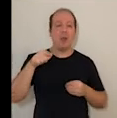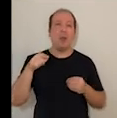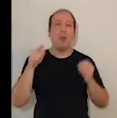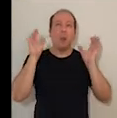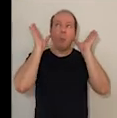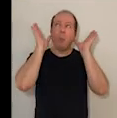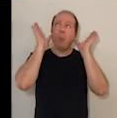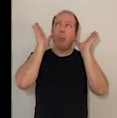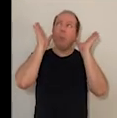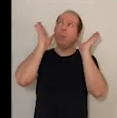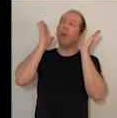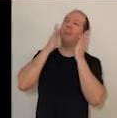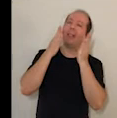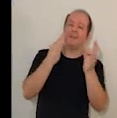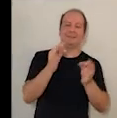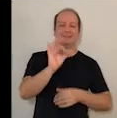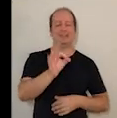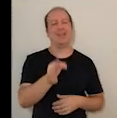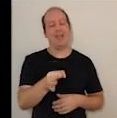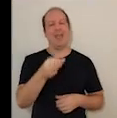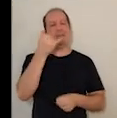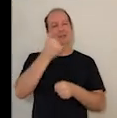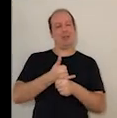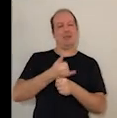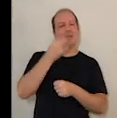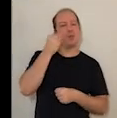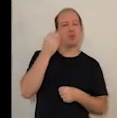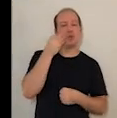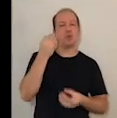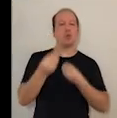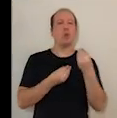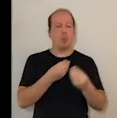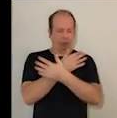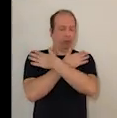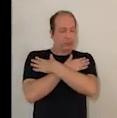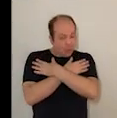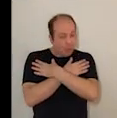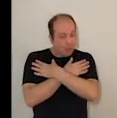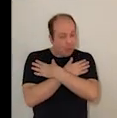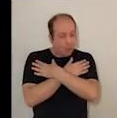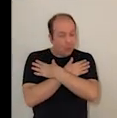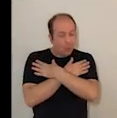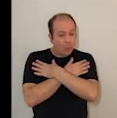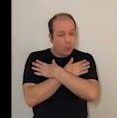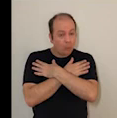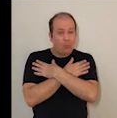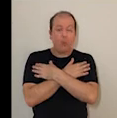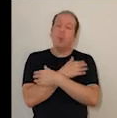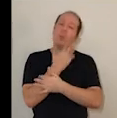murchas. Ora, Mestre Volpone, como irá vê-los do caixão? Irra, é